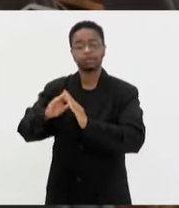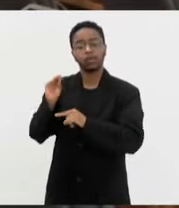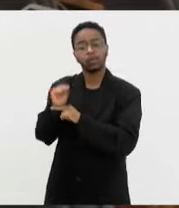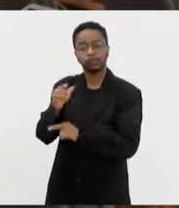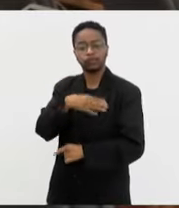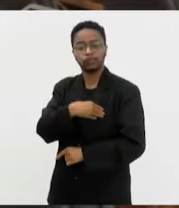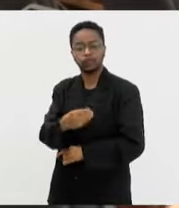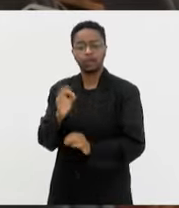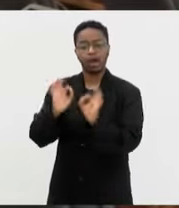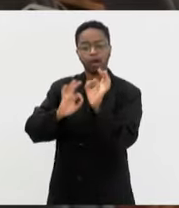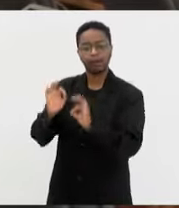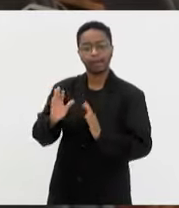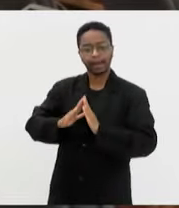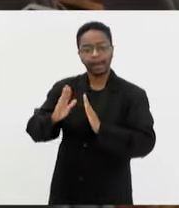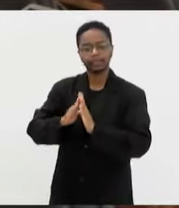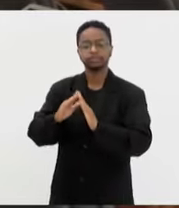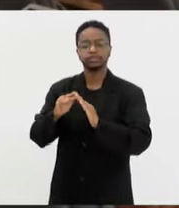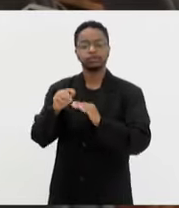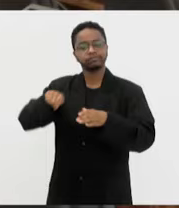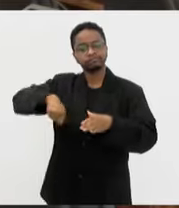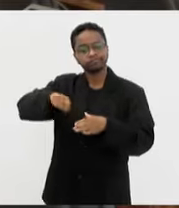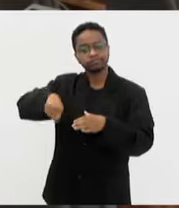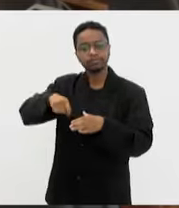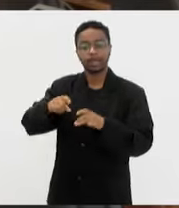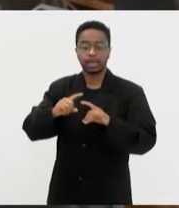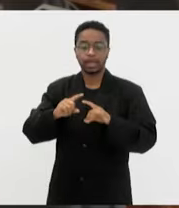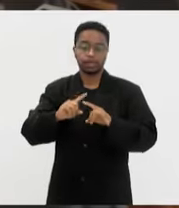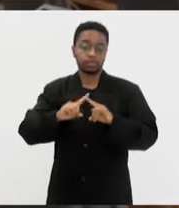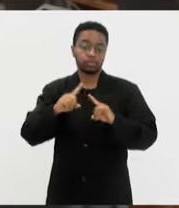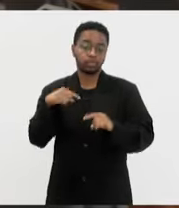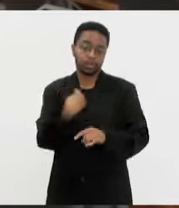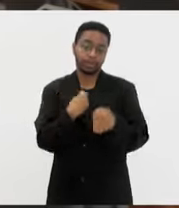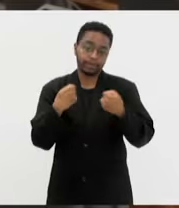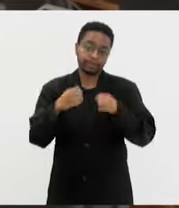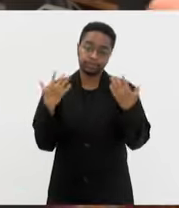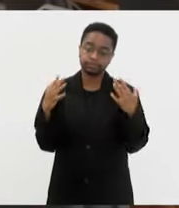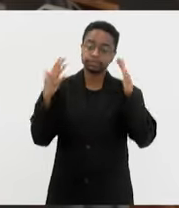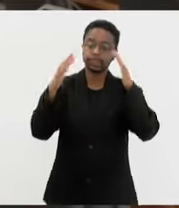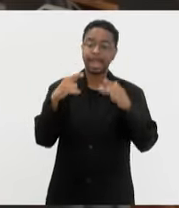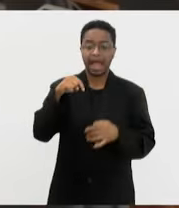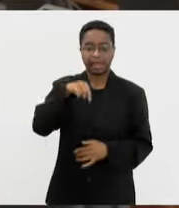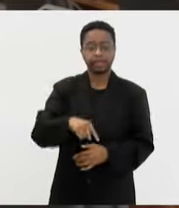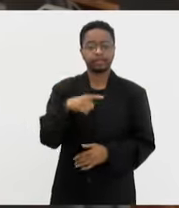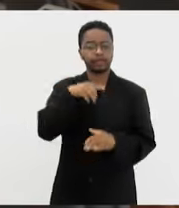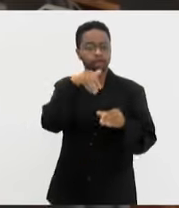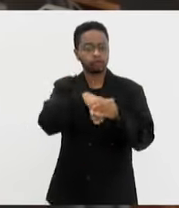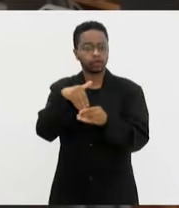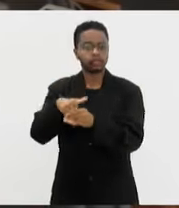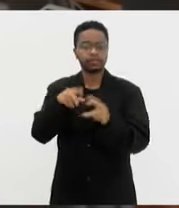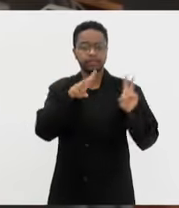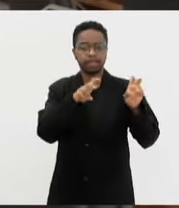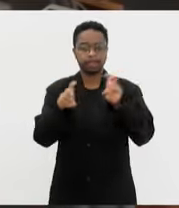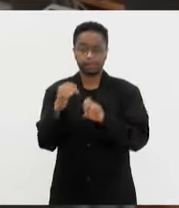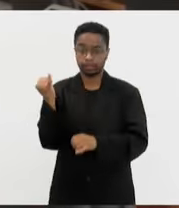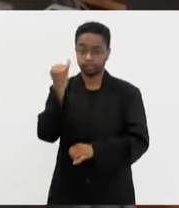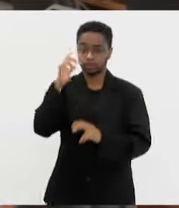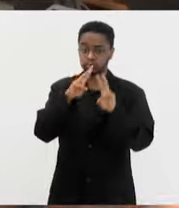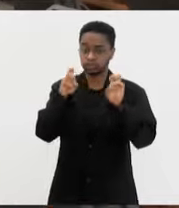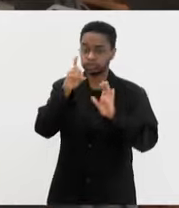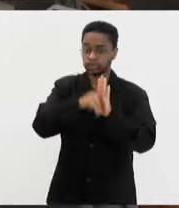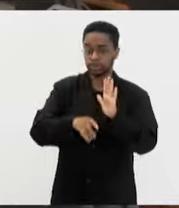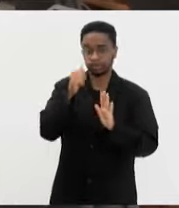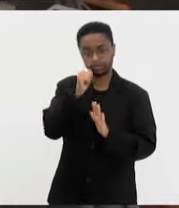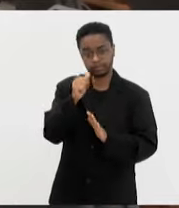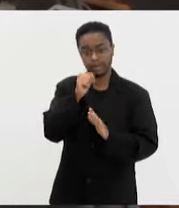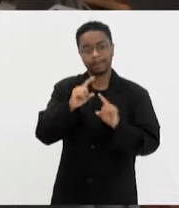fazer comida. Então nós temos que comemorar. Sei que o parlamento aqui está votando matérias importantes em relação à questão do direito da mulher e vamos avançar cada